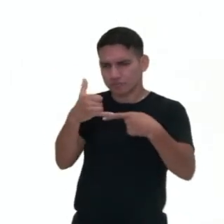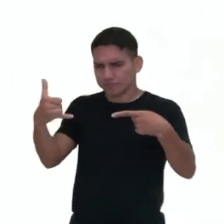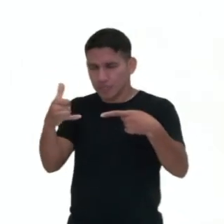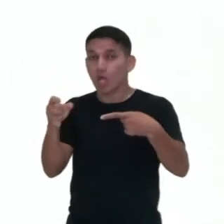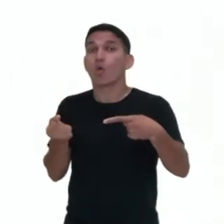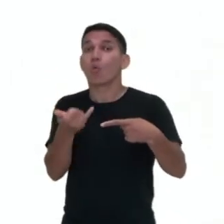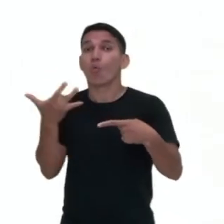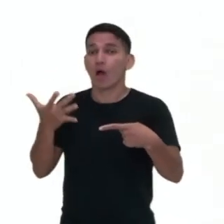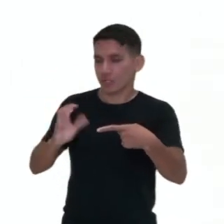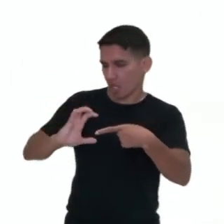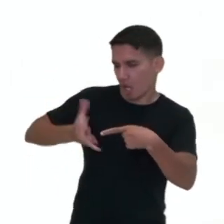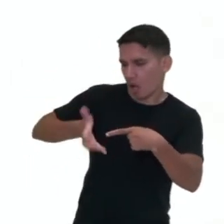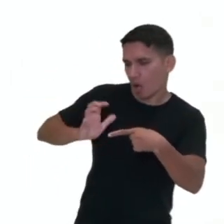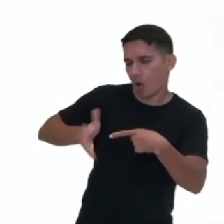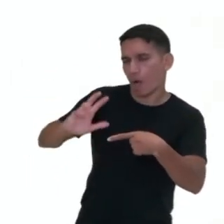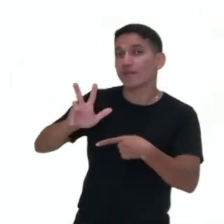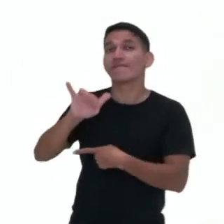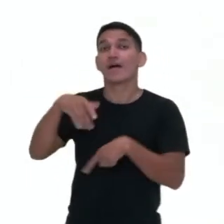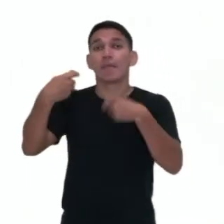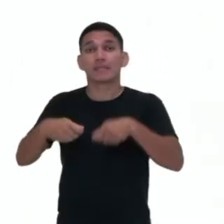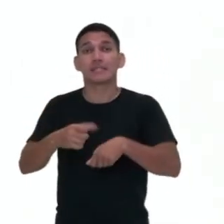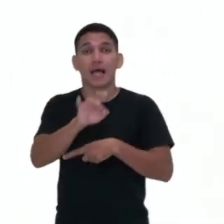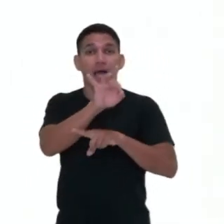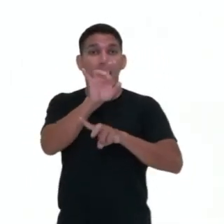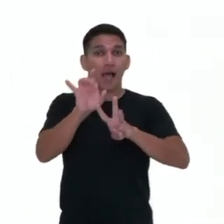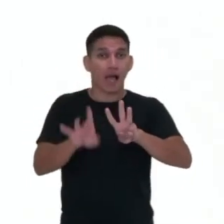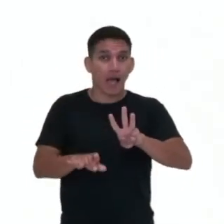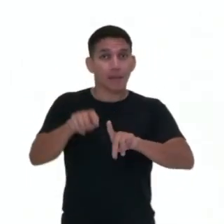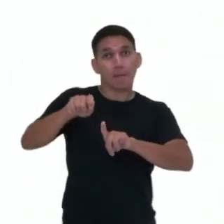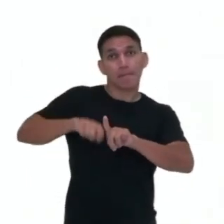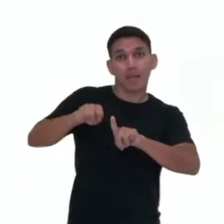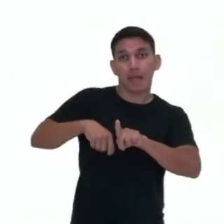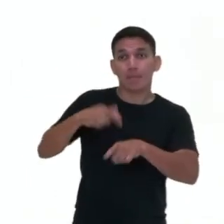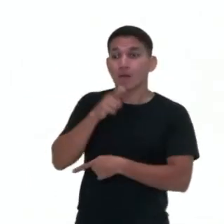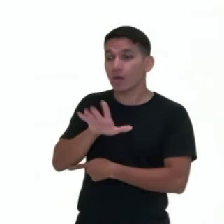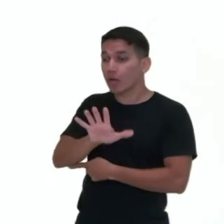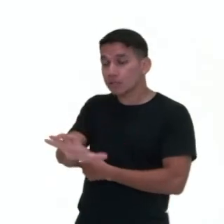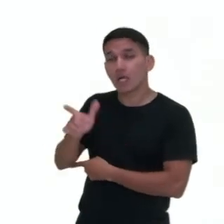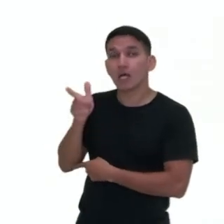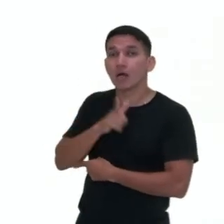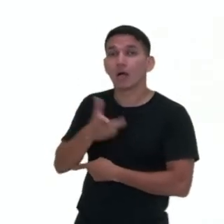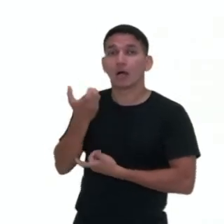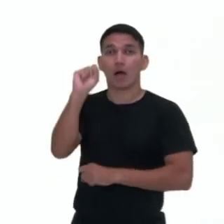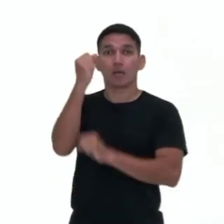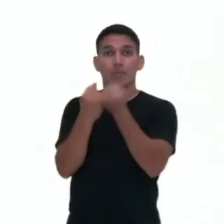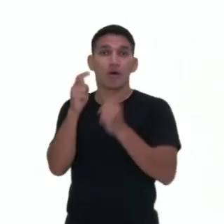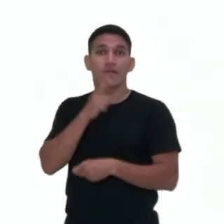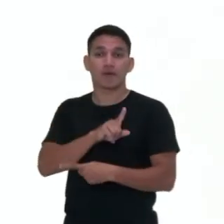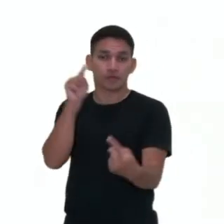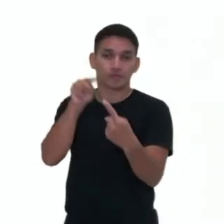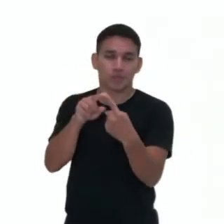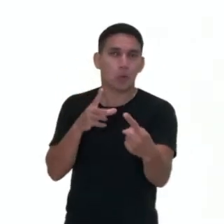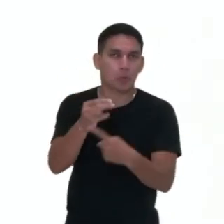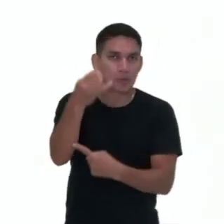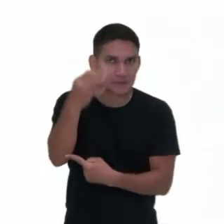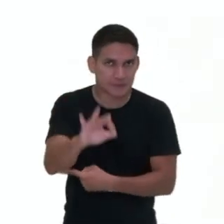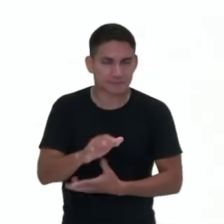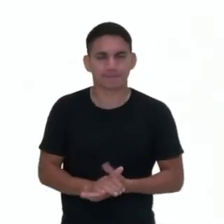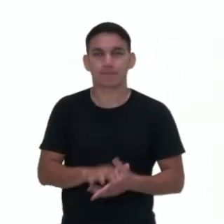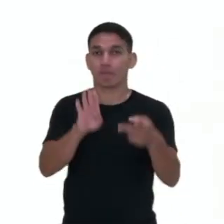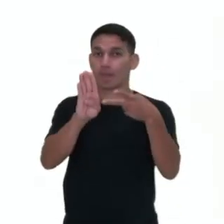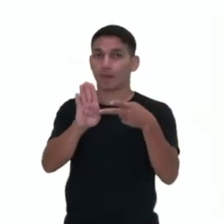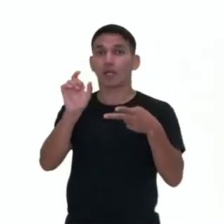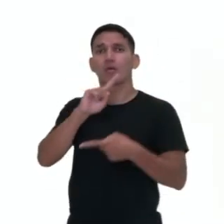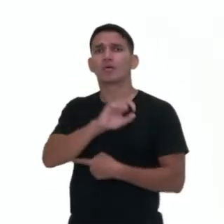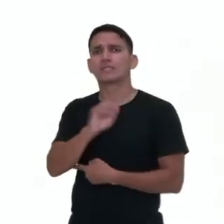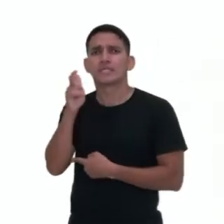serão necessários em cada um dos meses para que a montadora atinja a produção desejada? Letra B. Se a